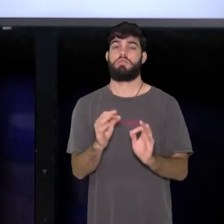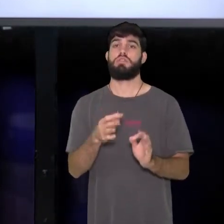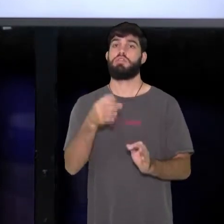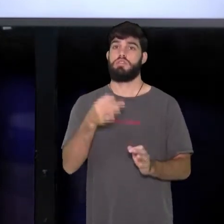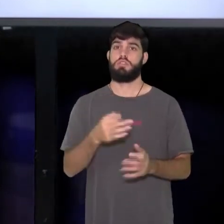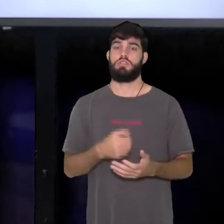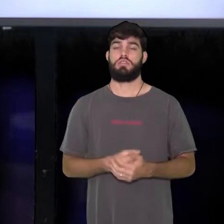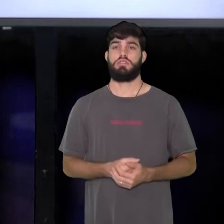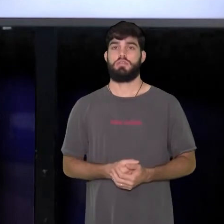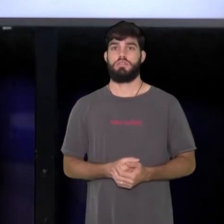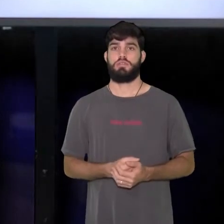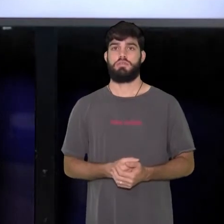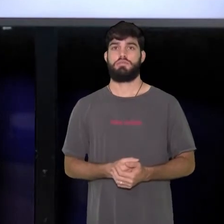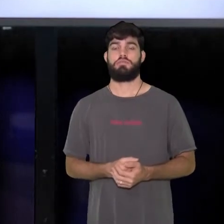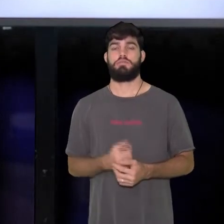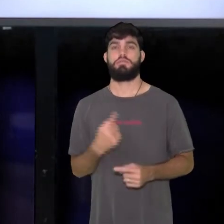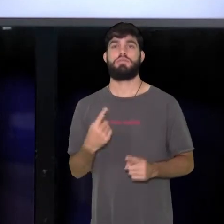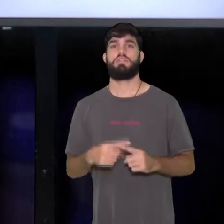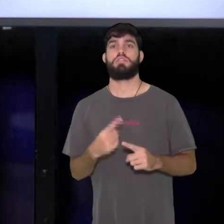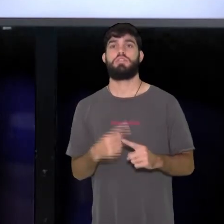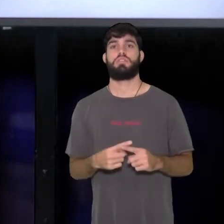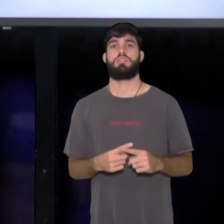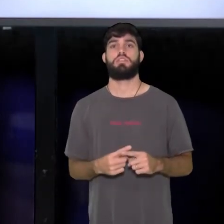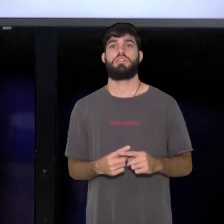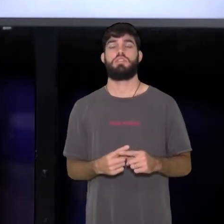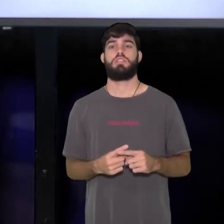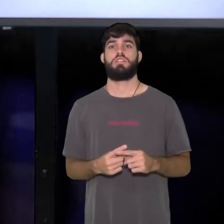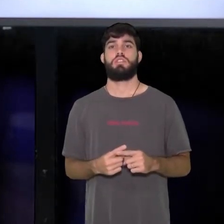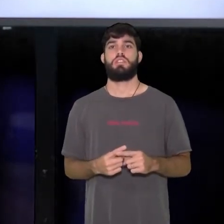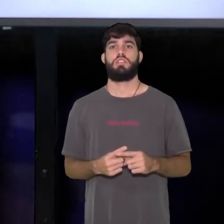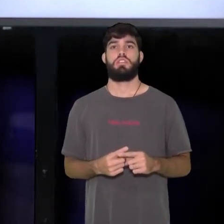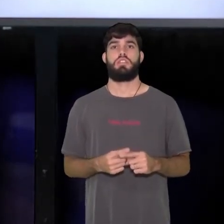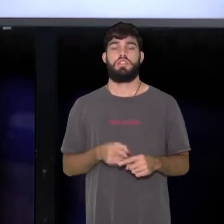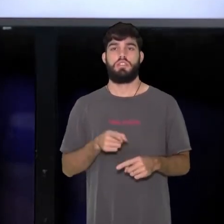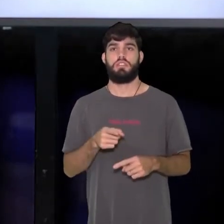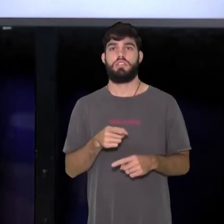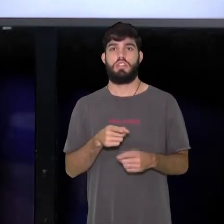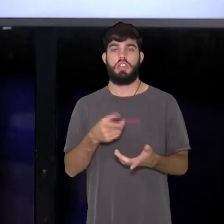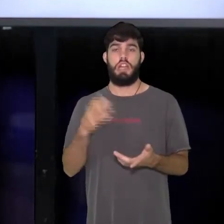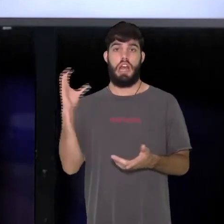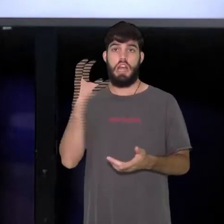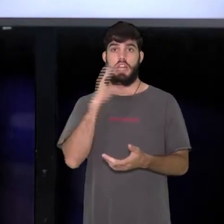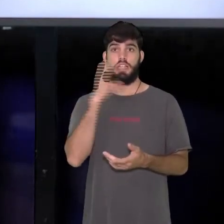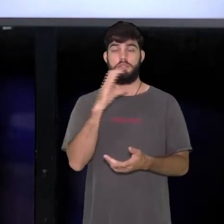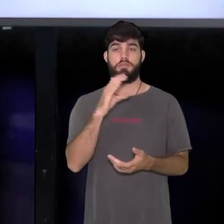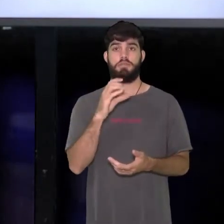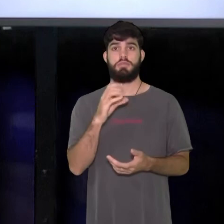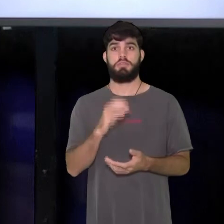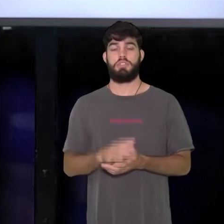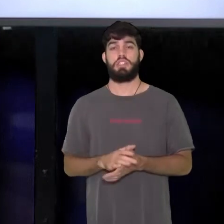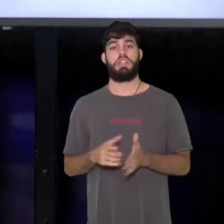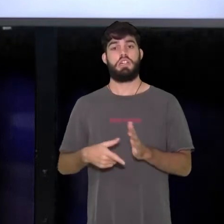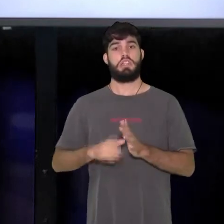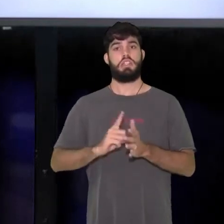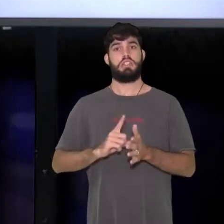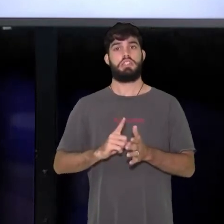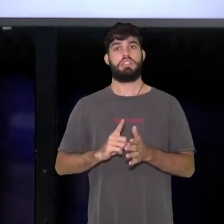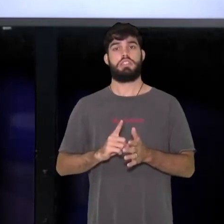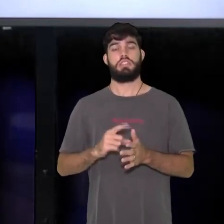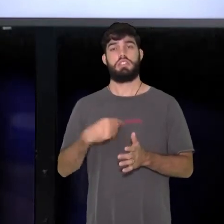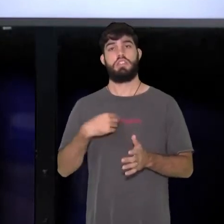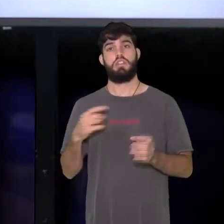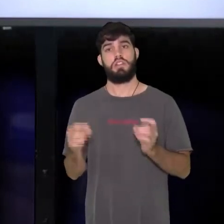isso propositalmente. Para quê? Para dizer que o serviço é tão rápido que antes mesmo